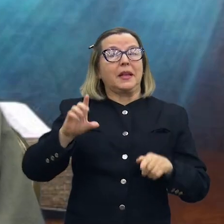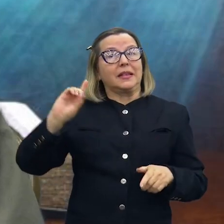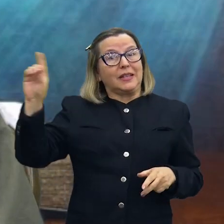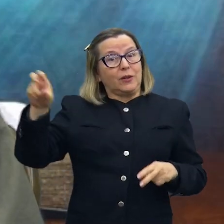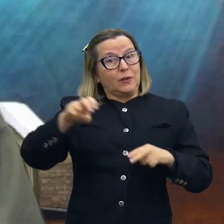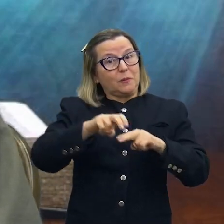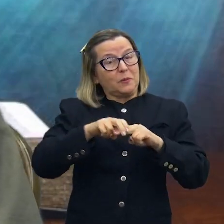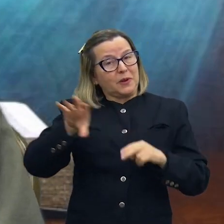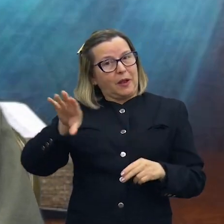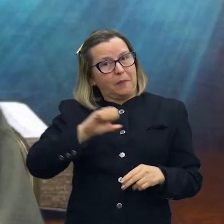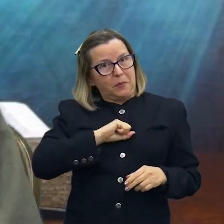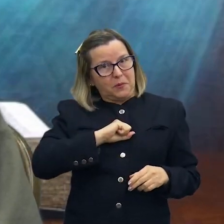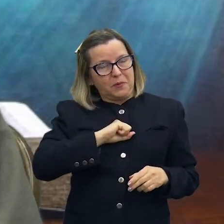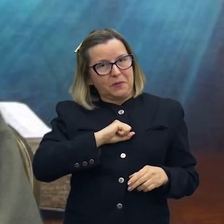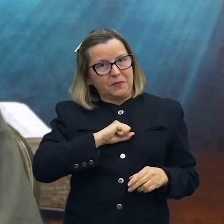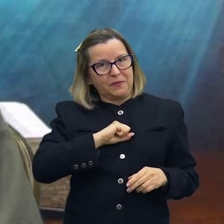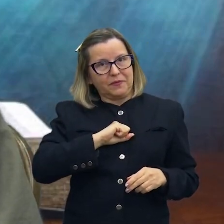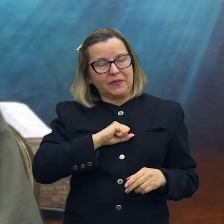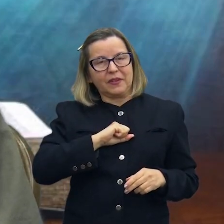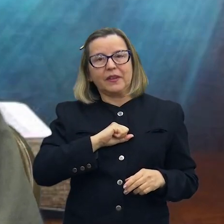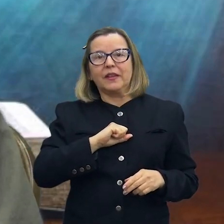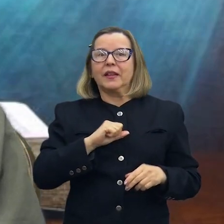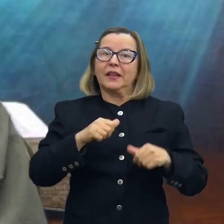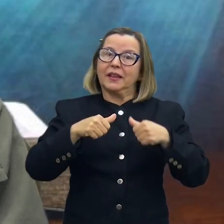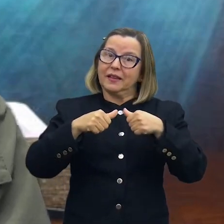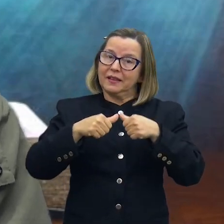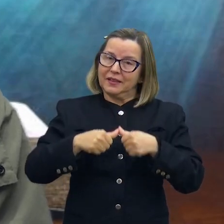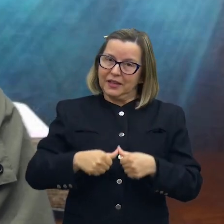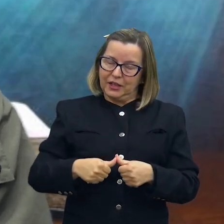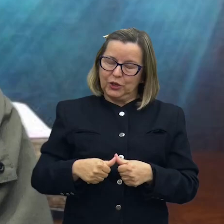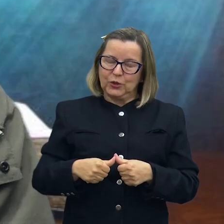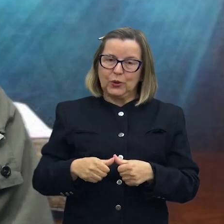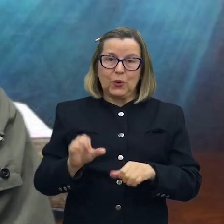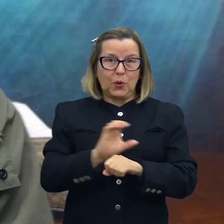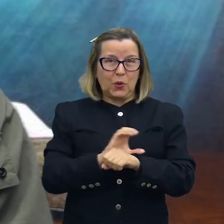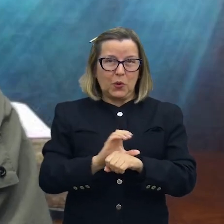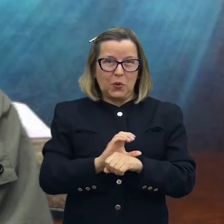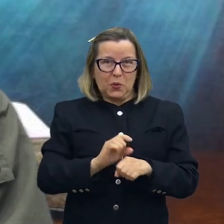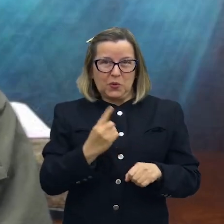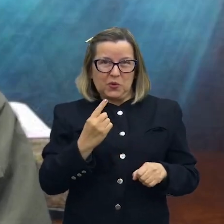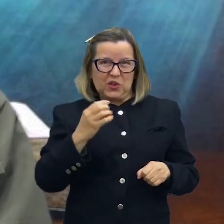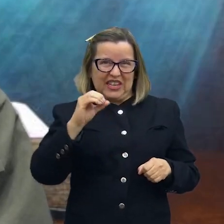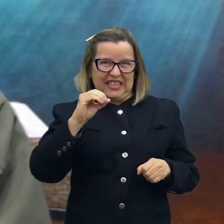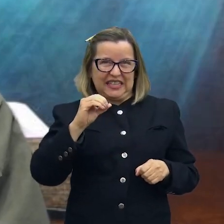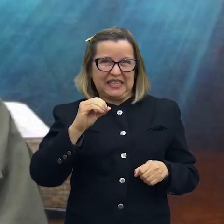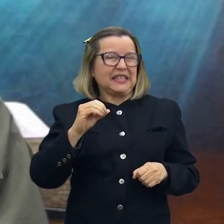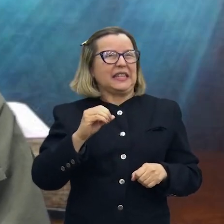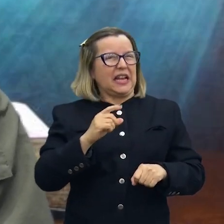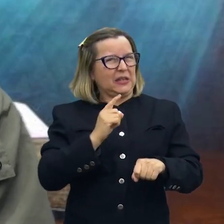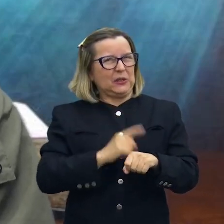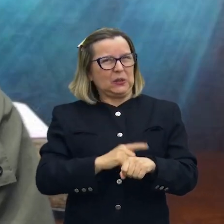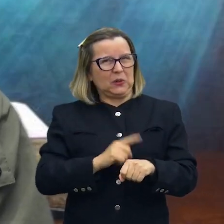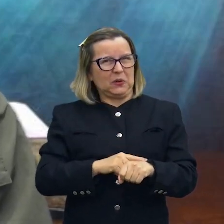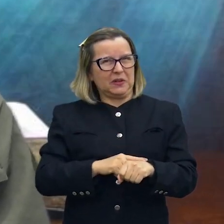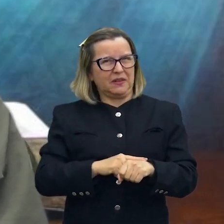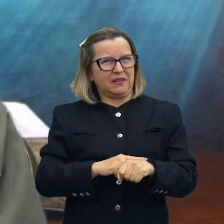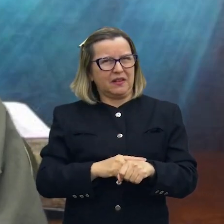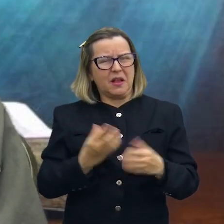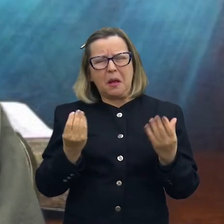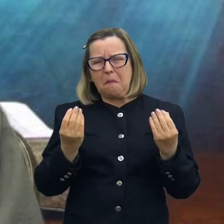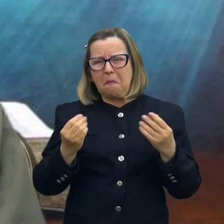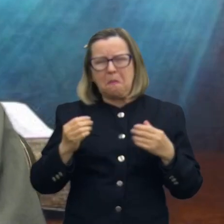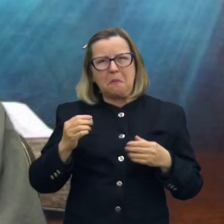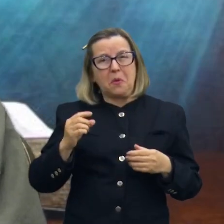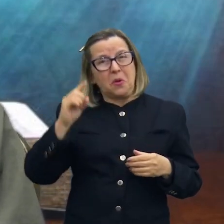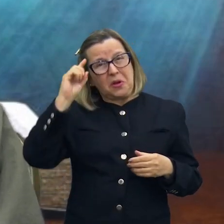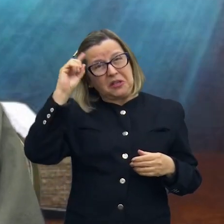10 horas ouvindo sobre o assunto. Irmãos, não foram 10 horas de uma vez só, ninguém aguenta, né? Foram vários dias,